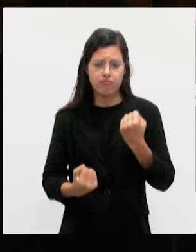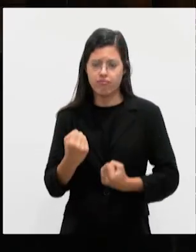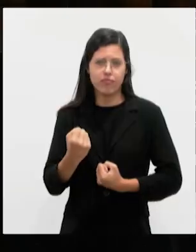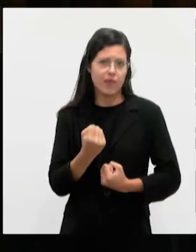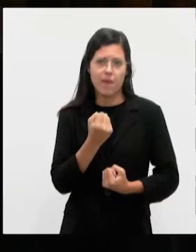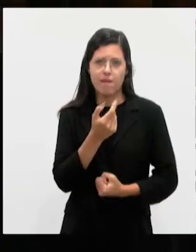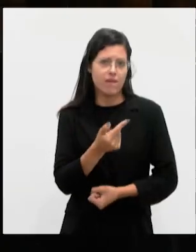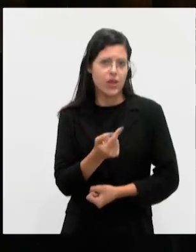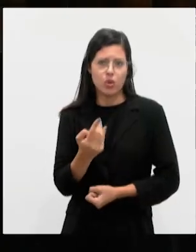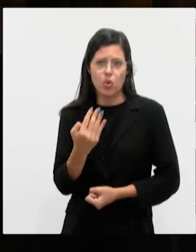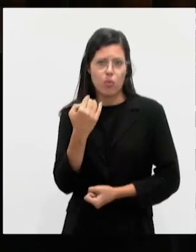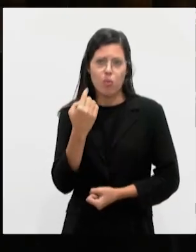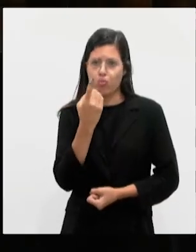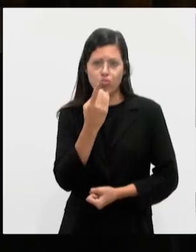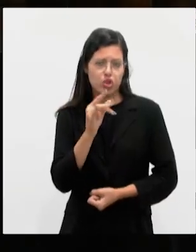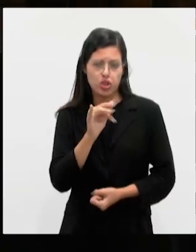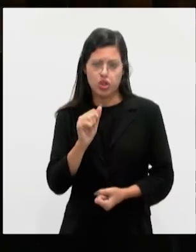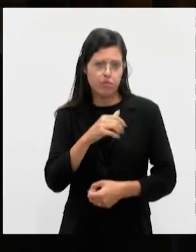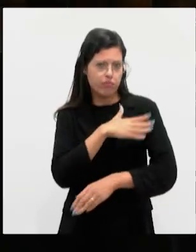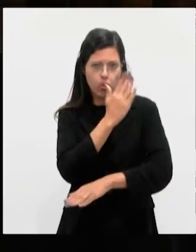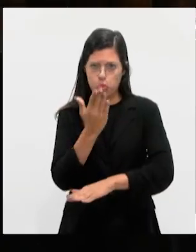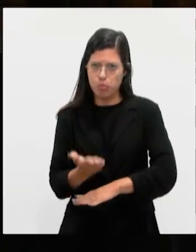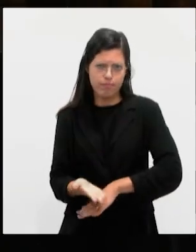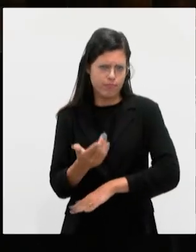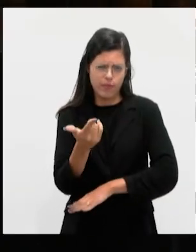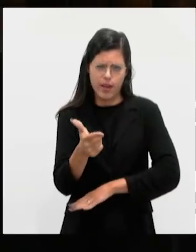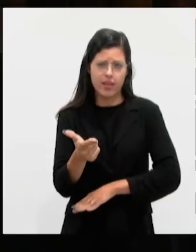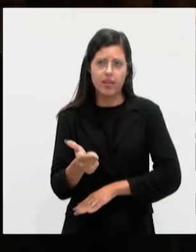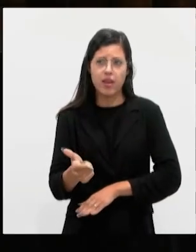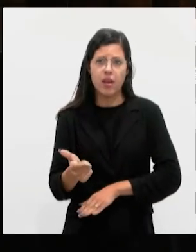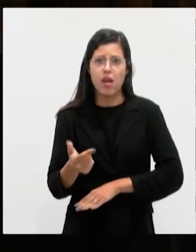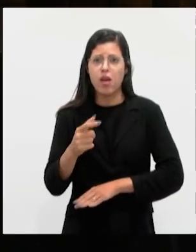os camaradas todos. Daqui a pouco aquilo vai virar uma